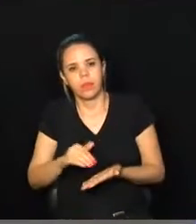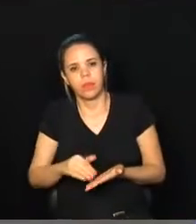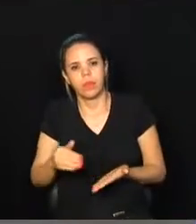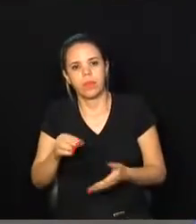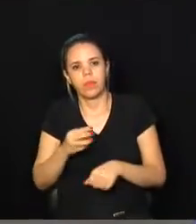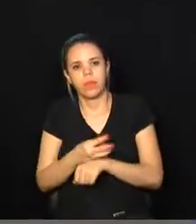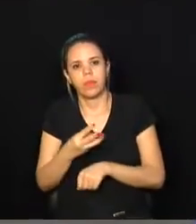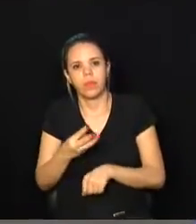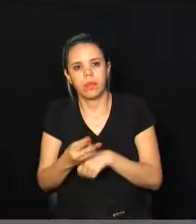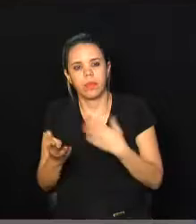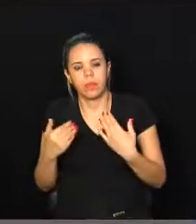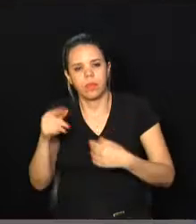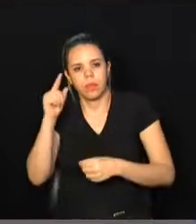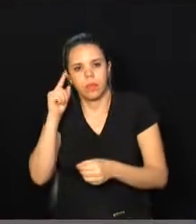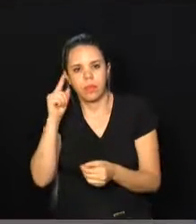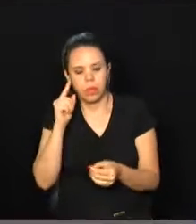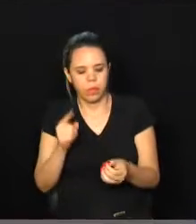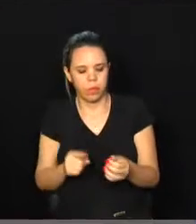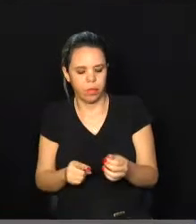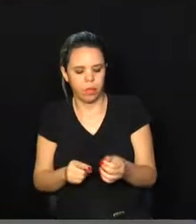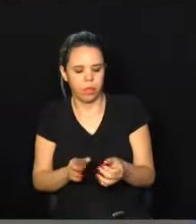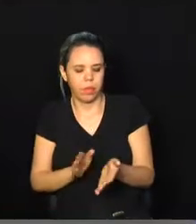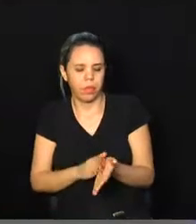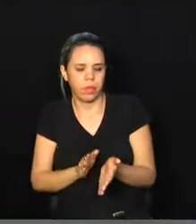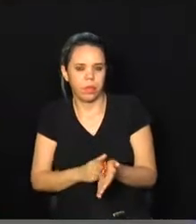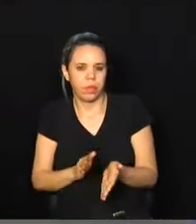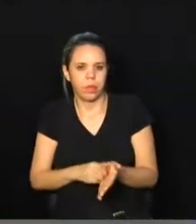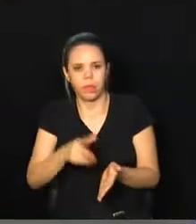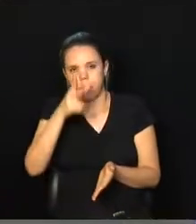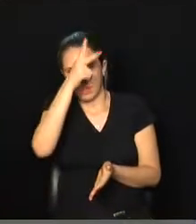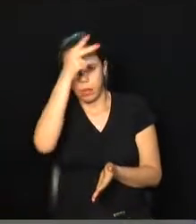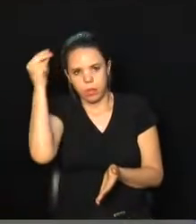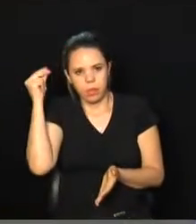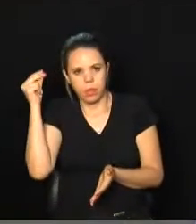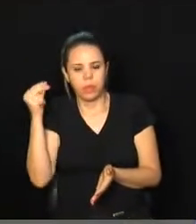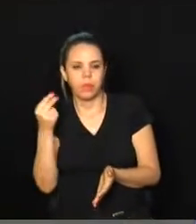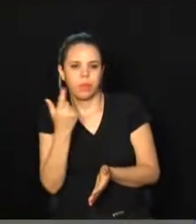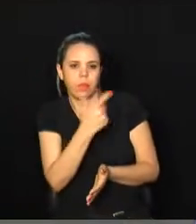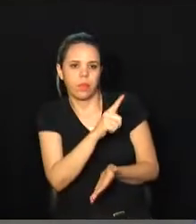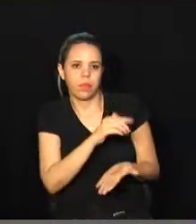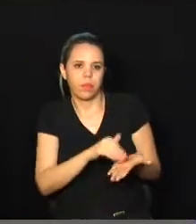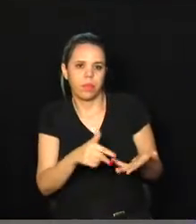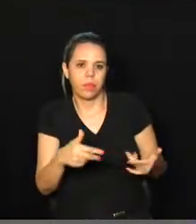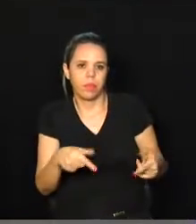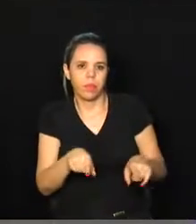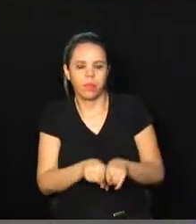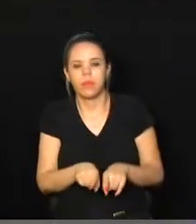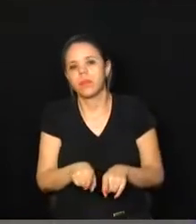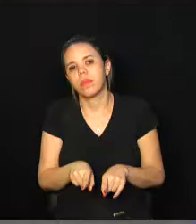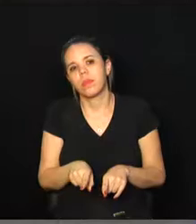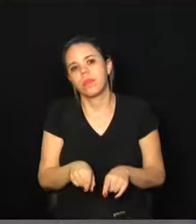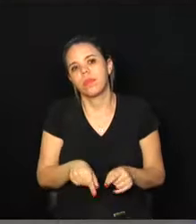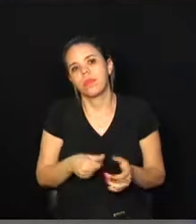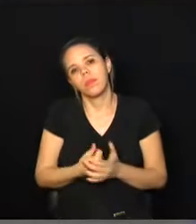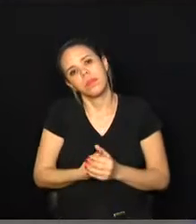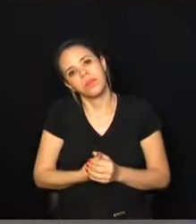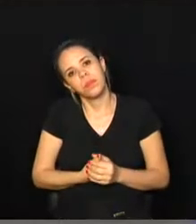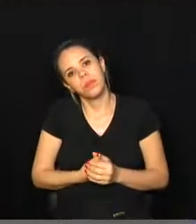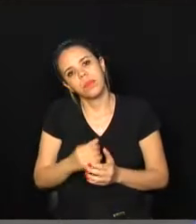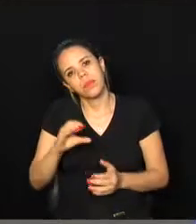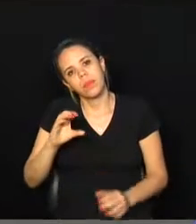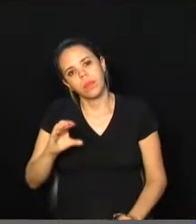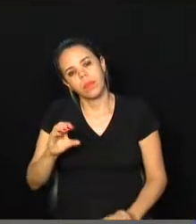WhatsApp também com ele todo dia, cobrando, o próprio prefeito, de outras secretarias também,